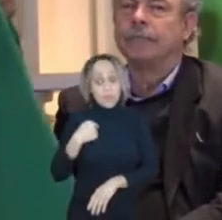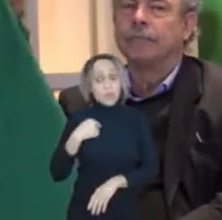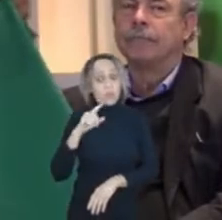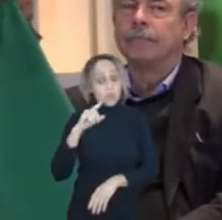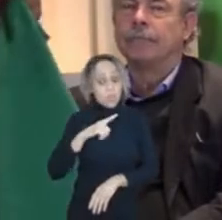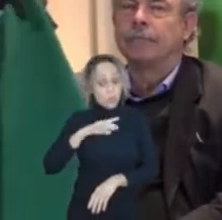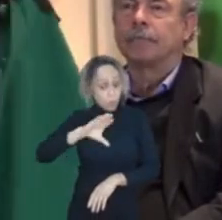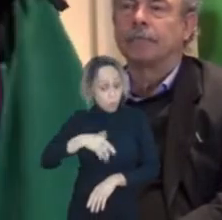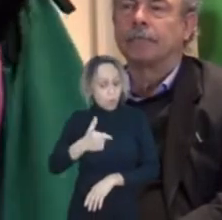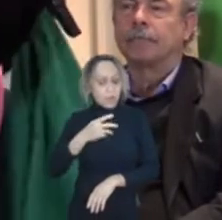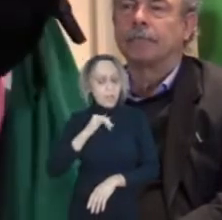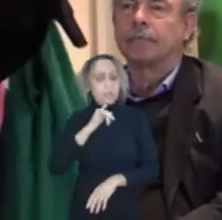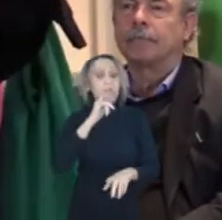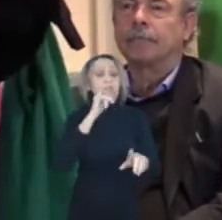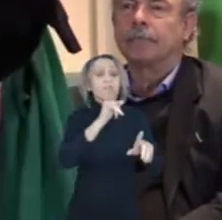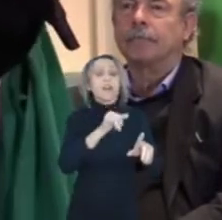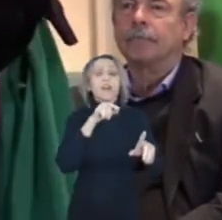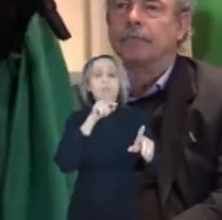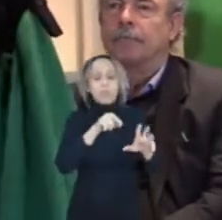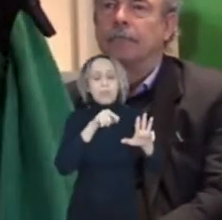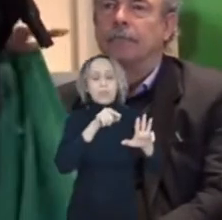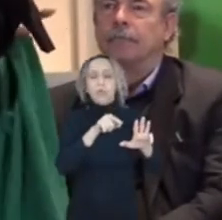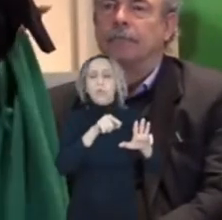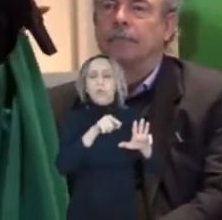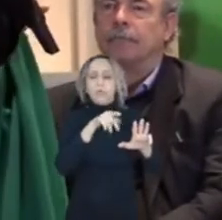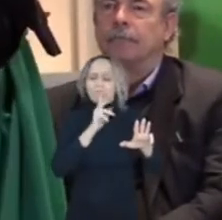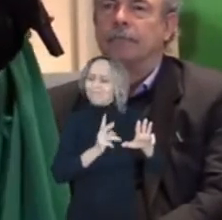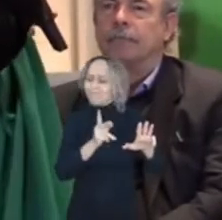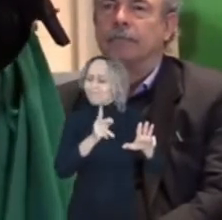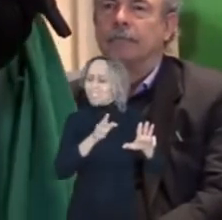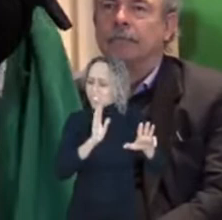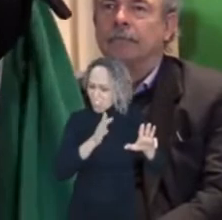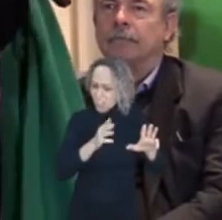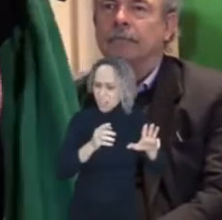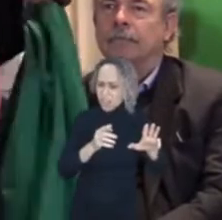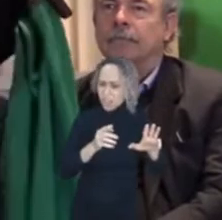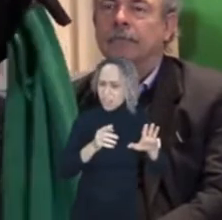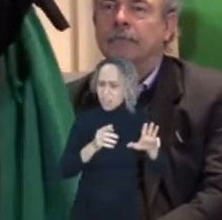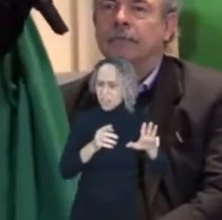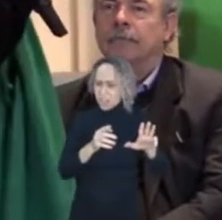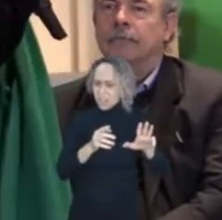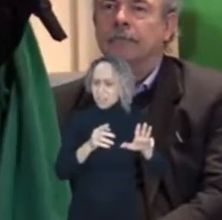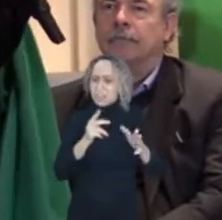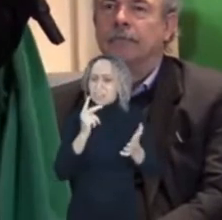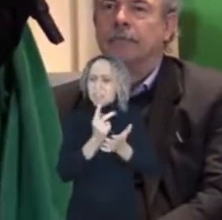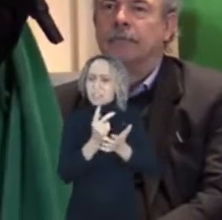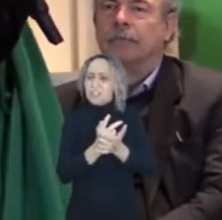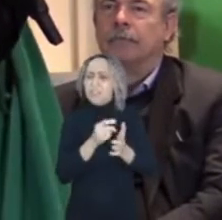Eu ouso dizer que ele foi e será, e talvez o eterno, por que não